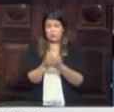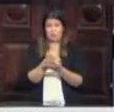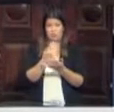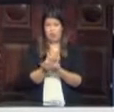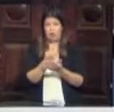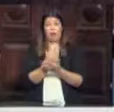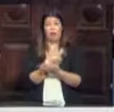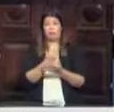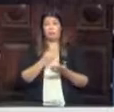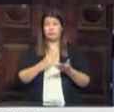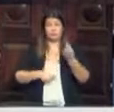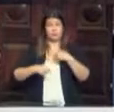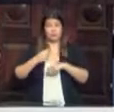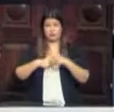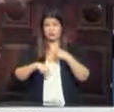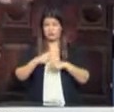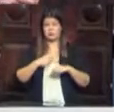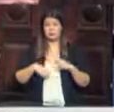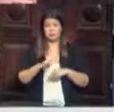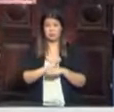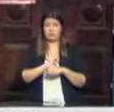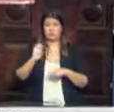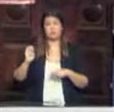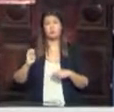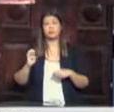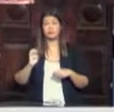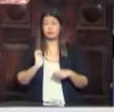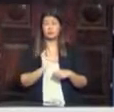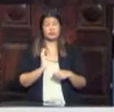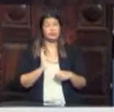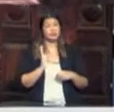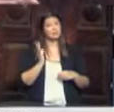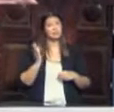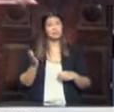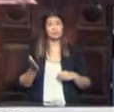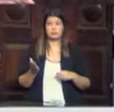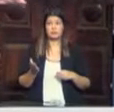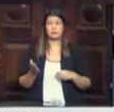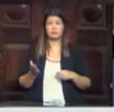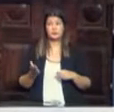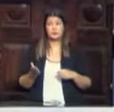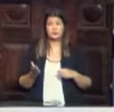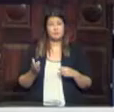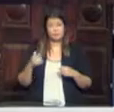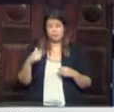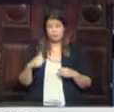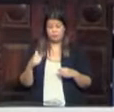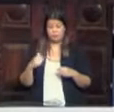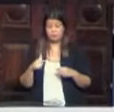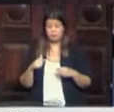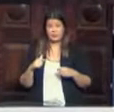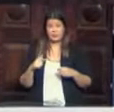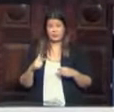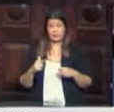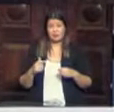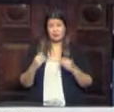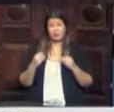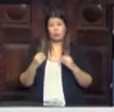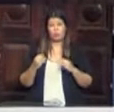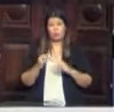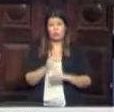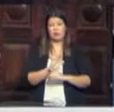empresa que recebeu a concessão, este salão que está ocioso, está fazendo a construção de box